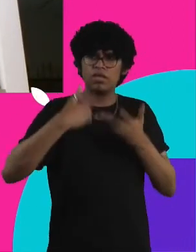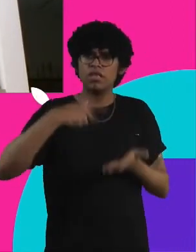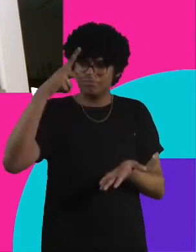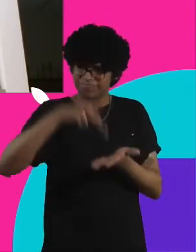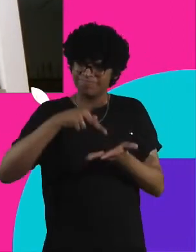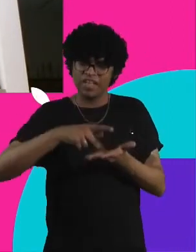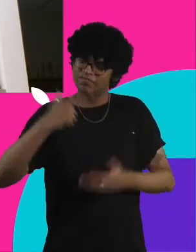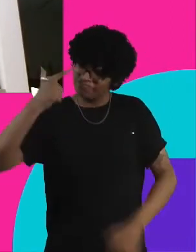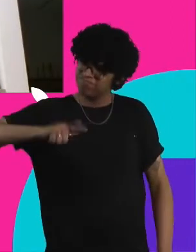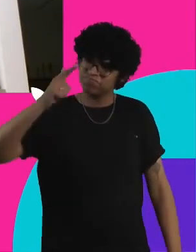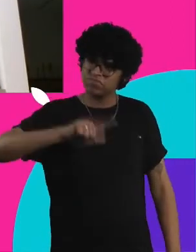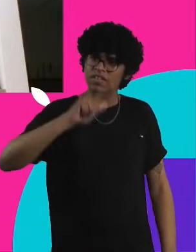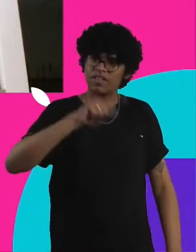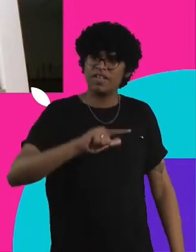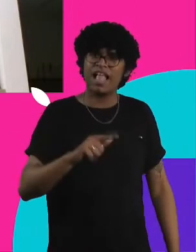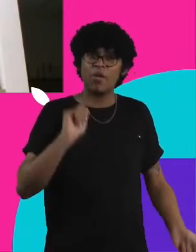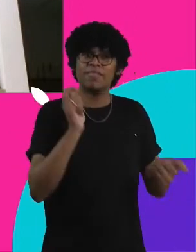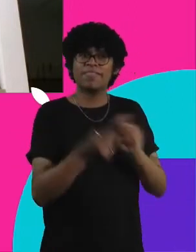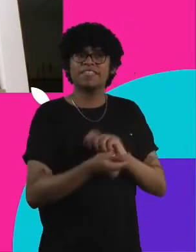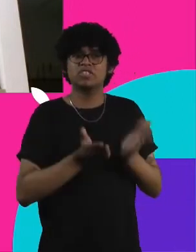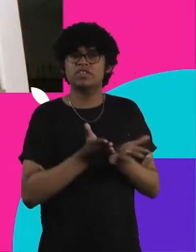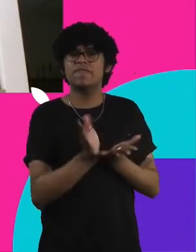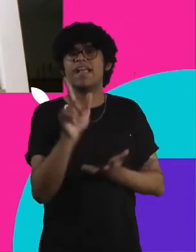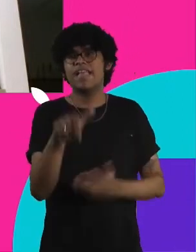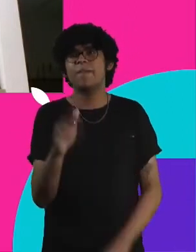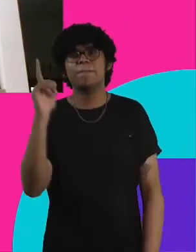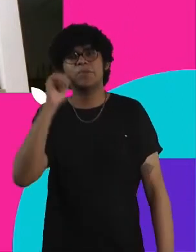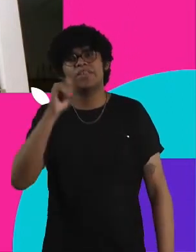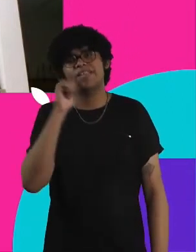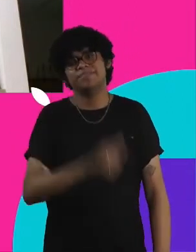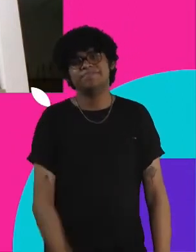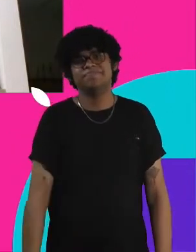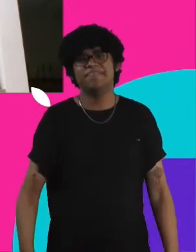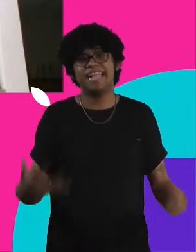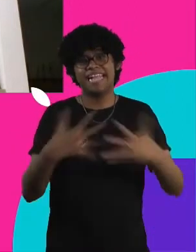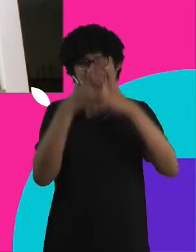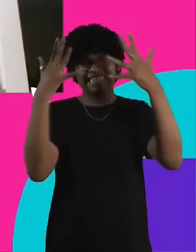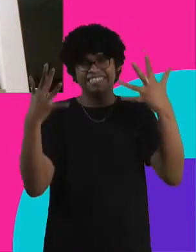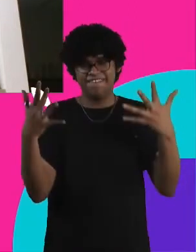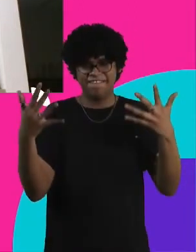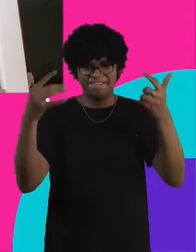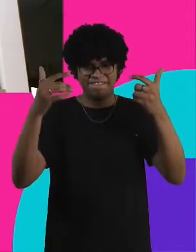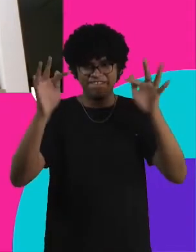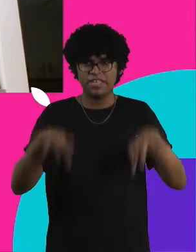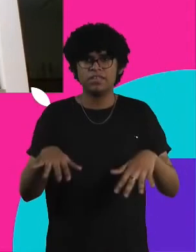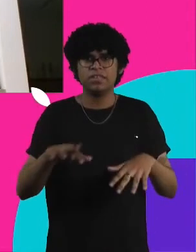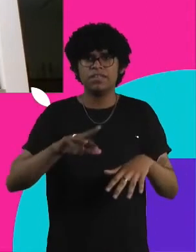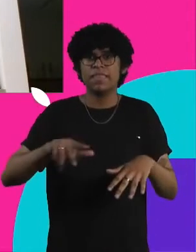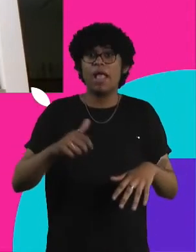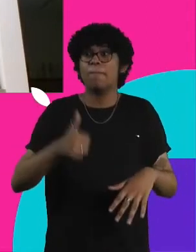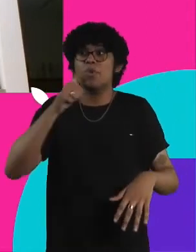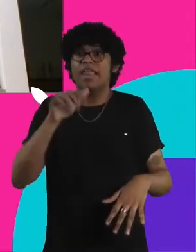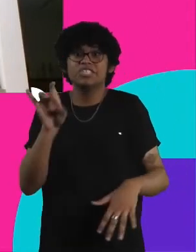com isso, que eu acho que a saída da crise passa pelas mulheres. E não significa isso que não é com os homens juntos. Mas se